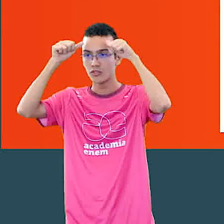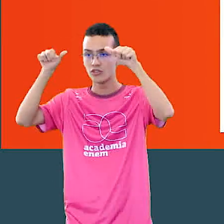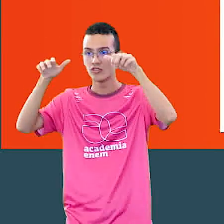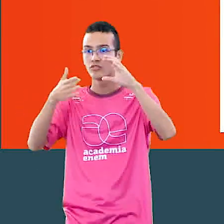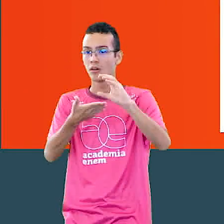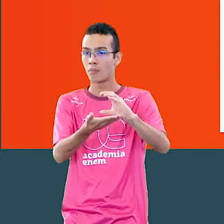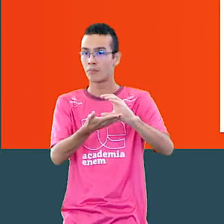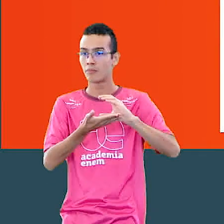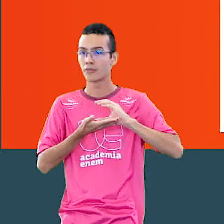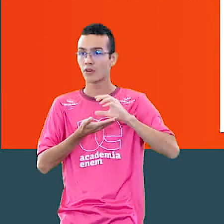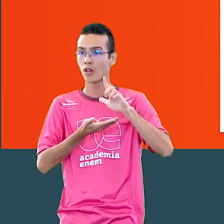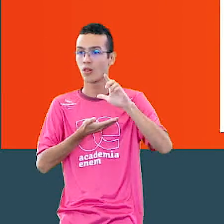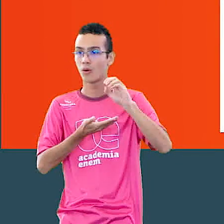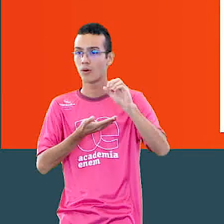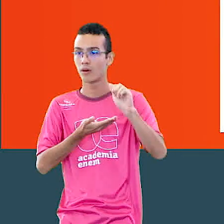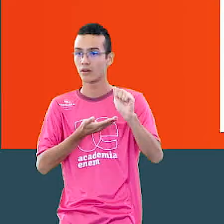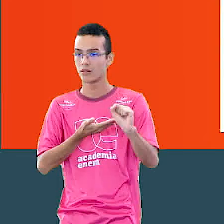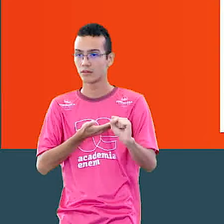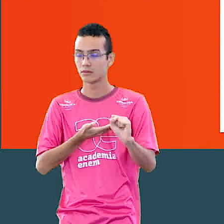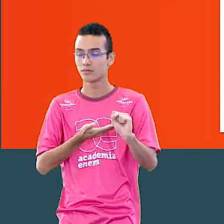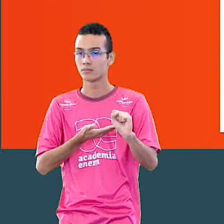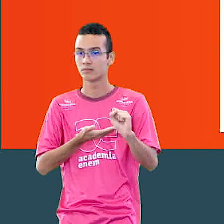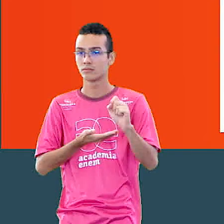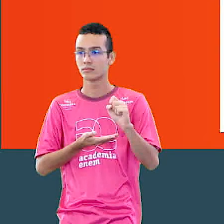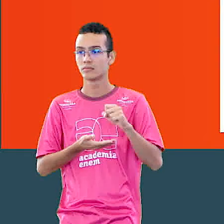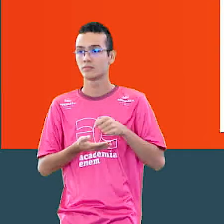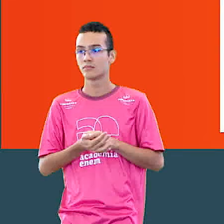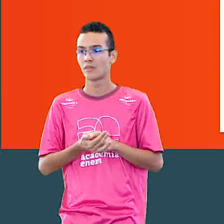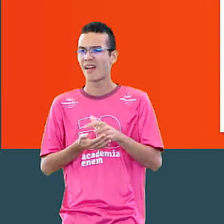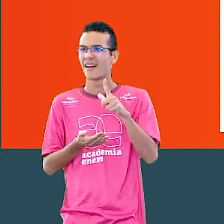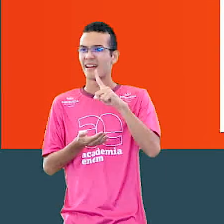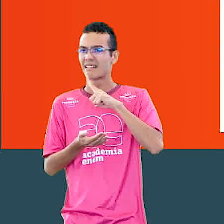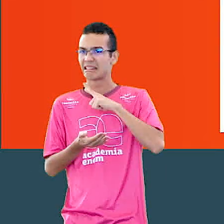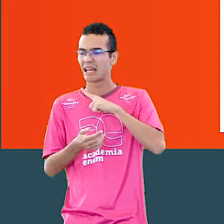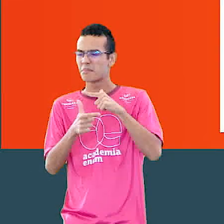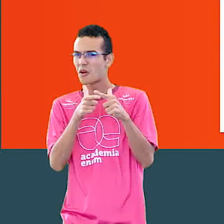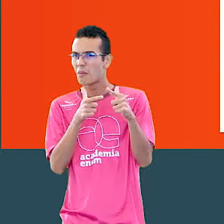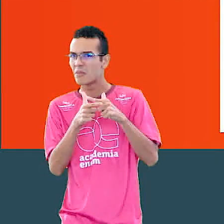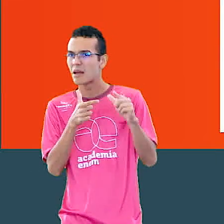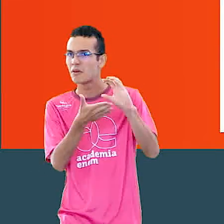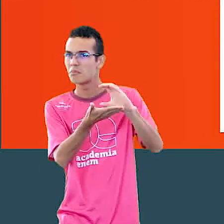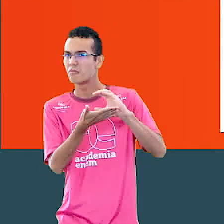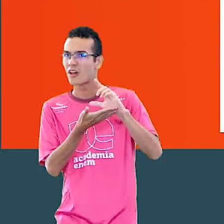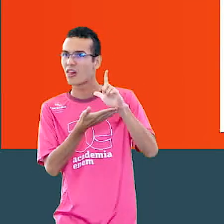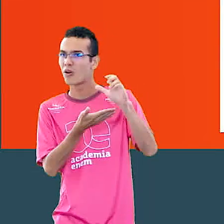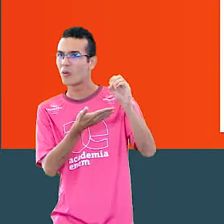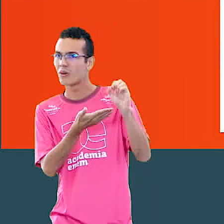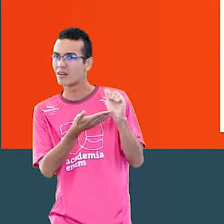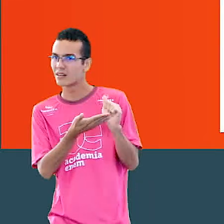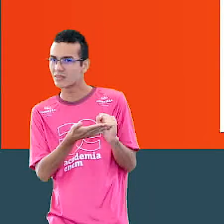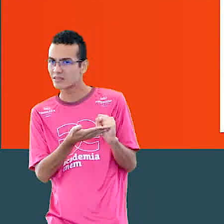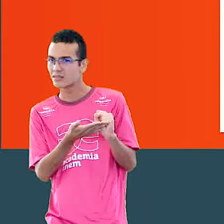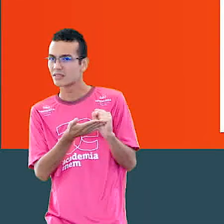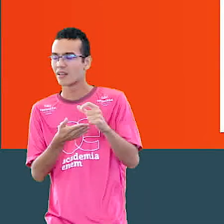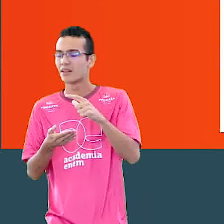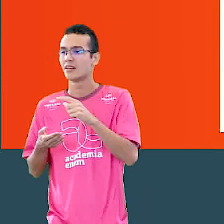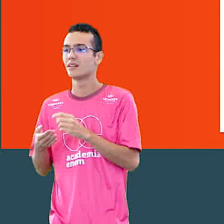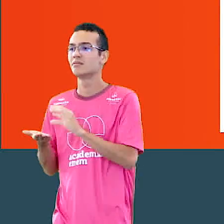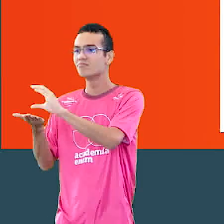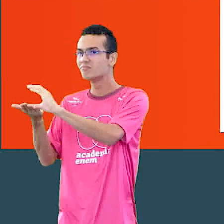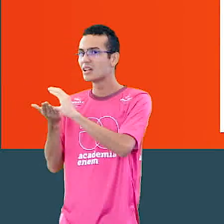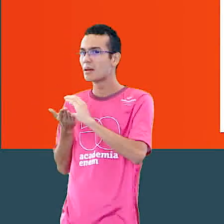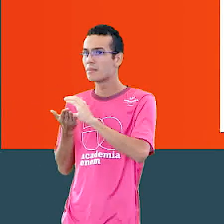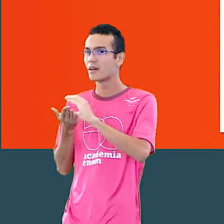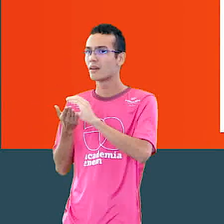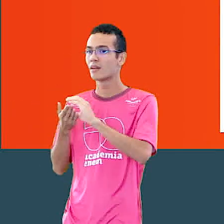saber se o LOAS interfere em eu receber o pé de meia. Não. Esse pé de